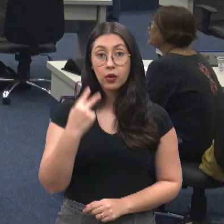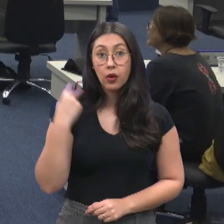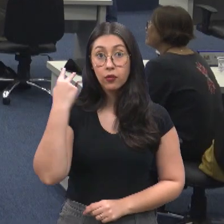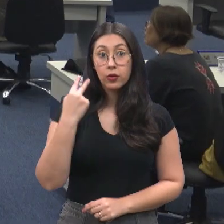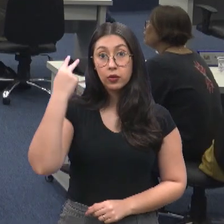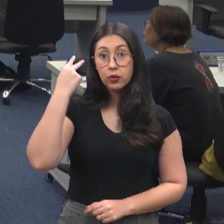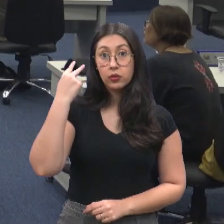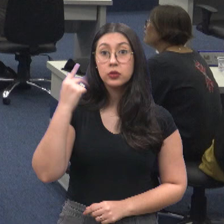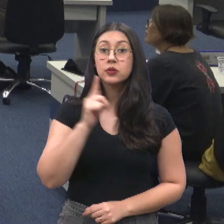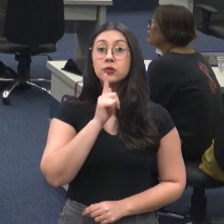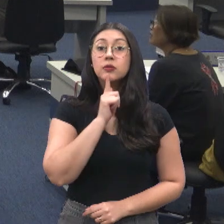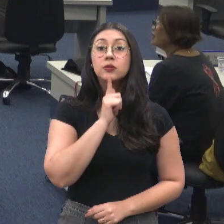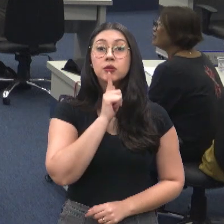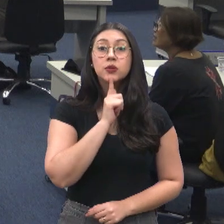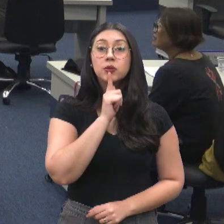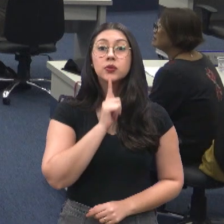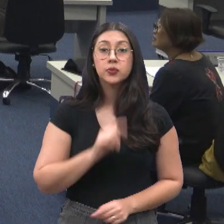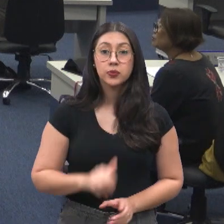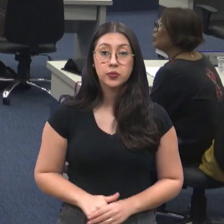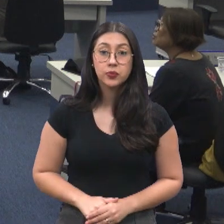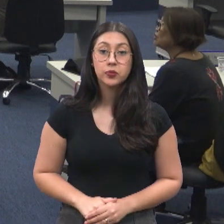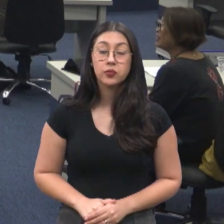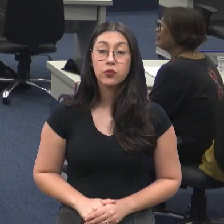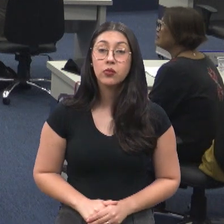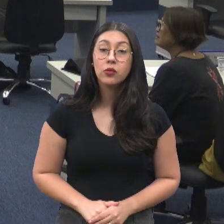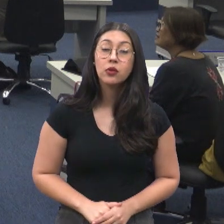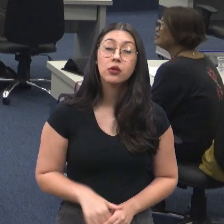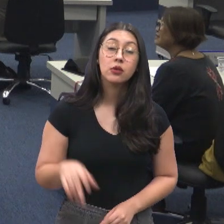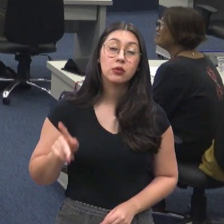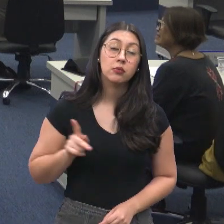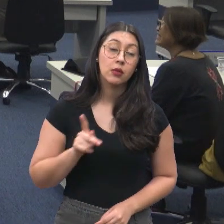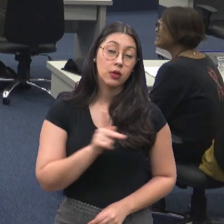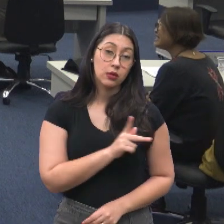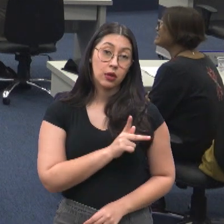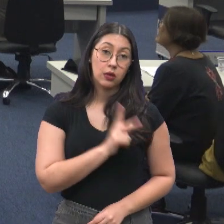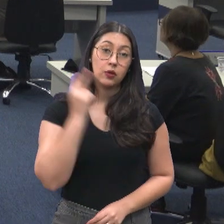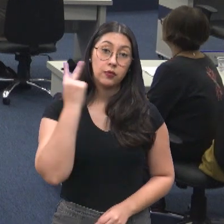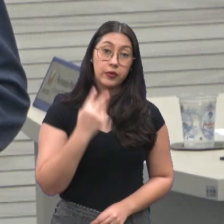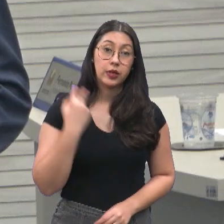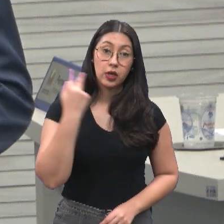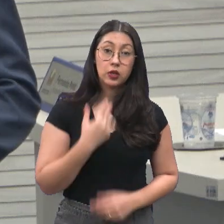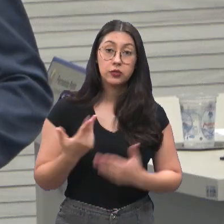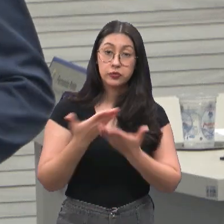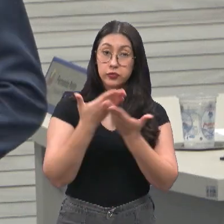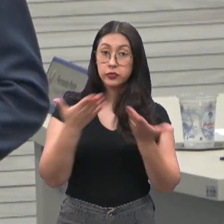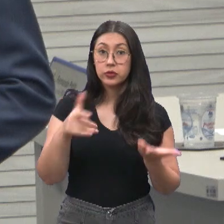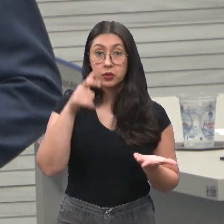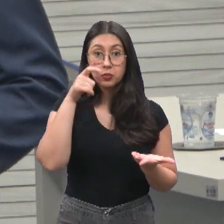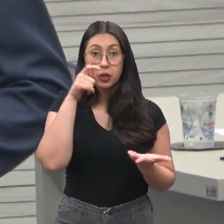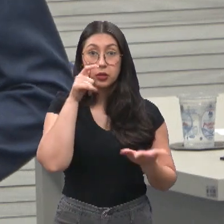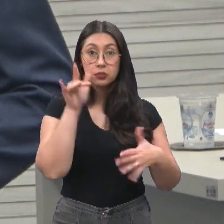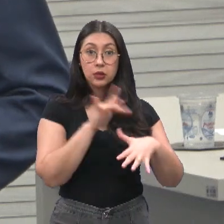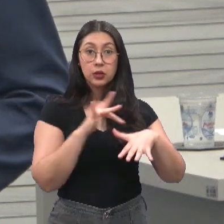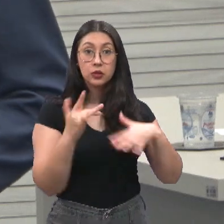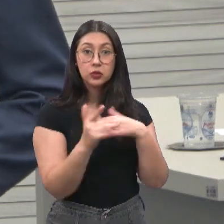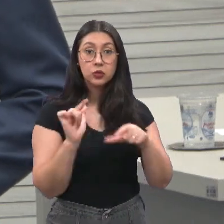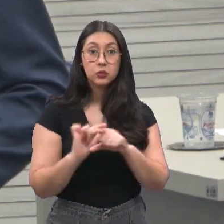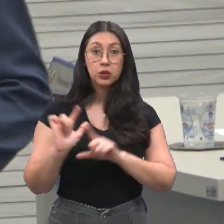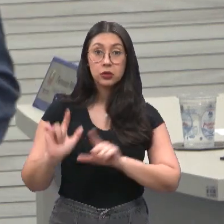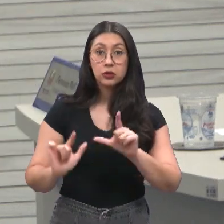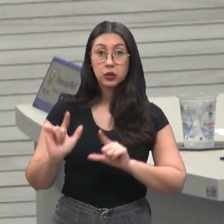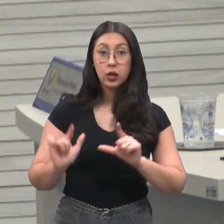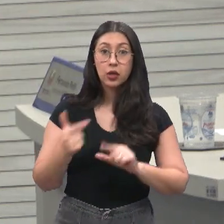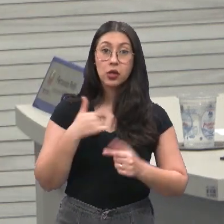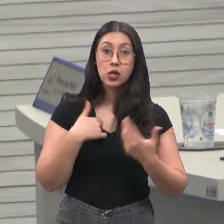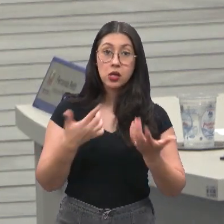Camargo. Senhor presidente, senhores vereadores, público que nos acompanha através das redes sociais e da TV Câmara, gostaria